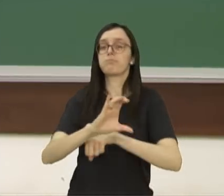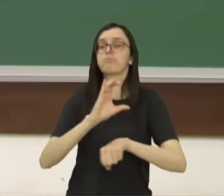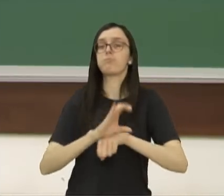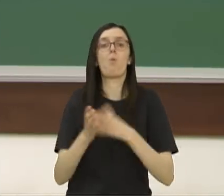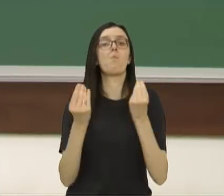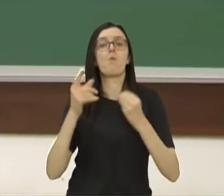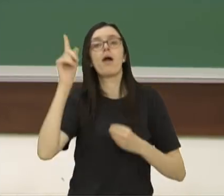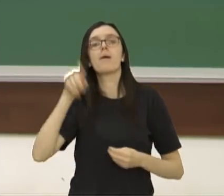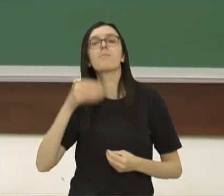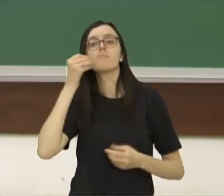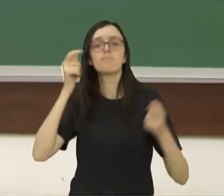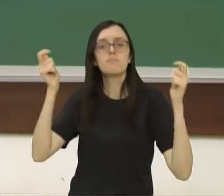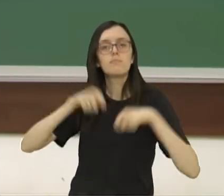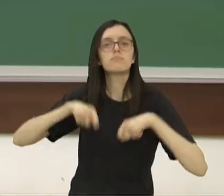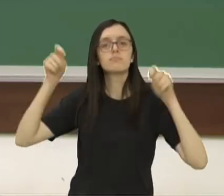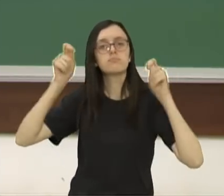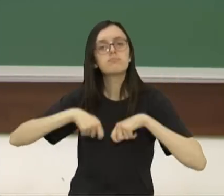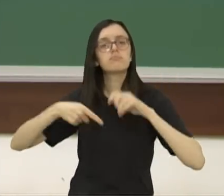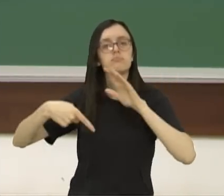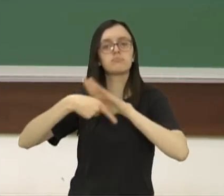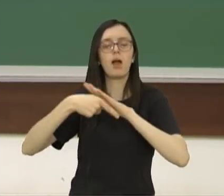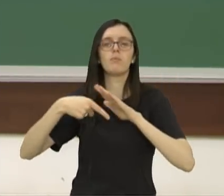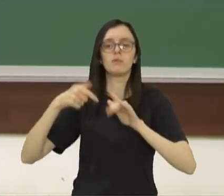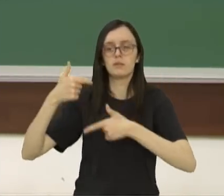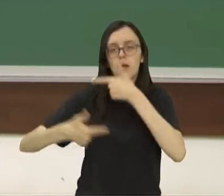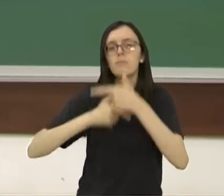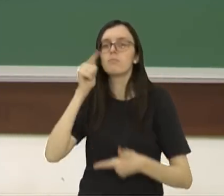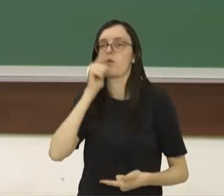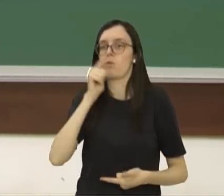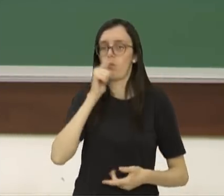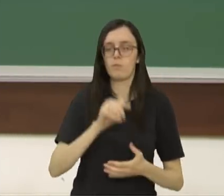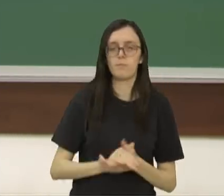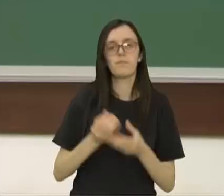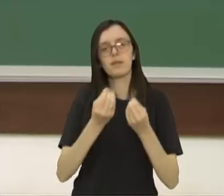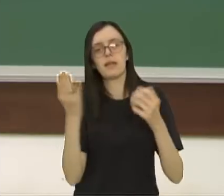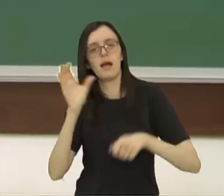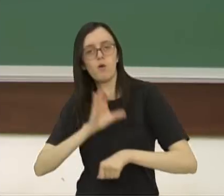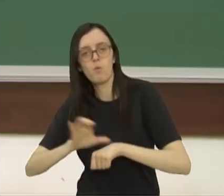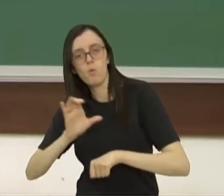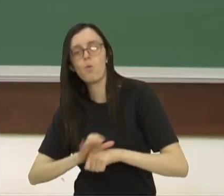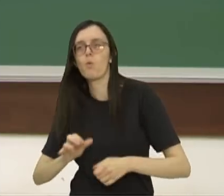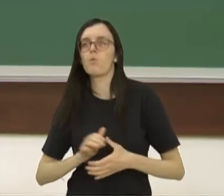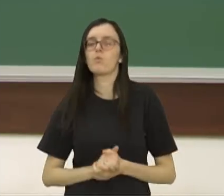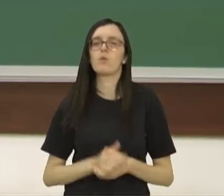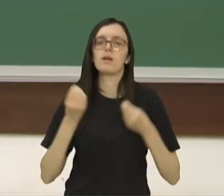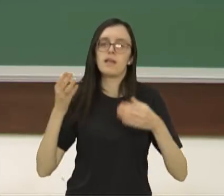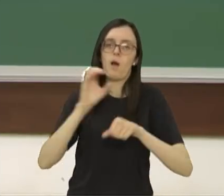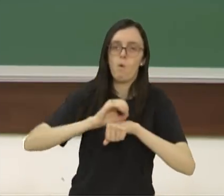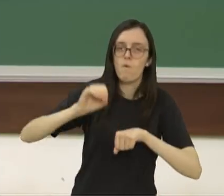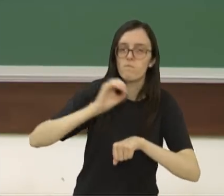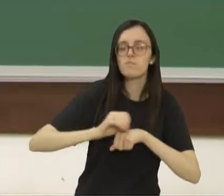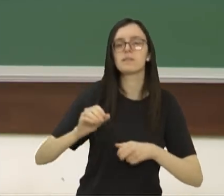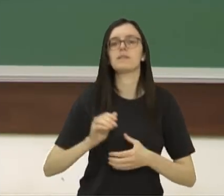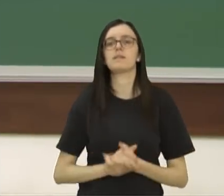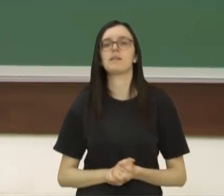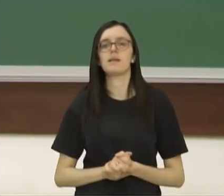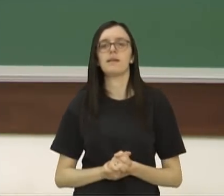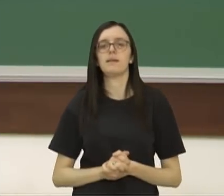muito em capacitação profissional, né? Então, ela oferece cursos, ela oferece oficinas,